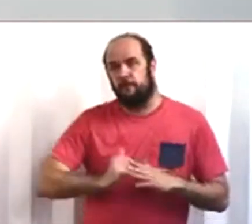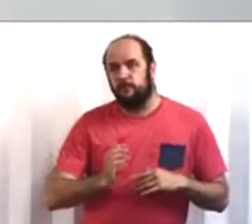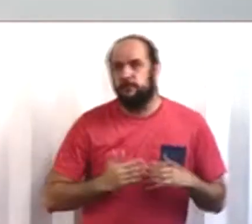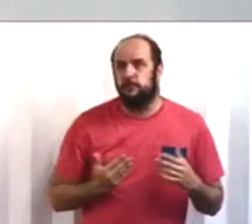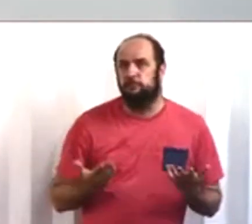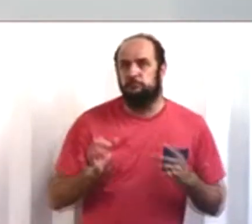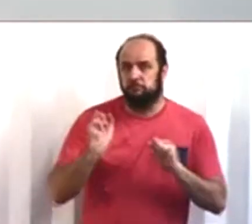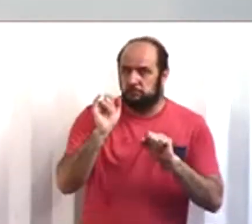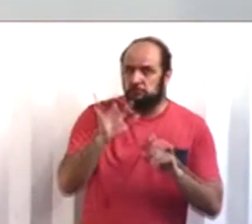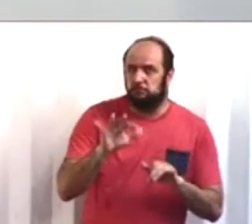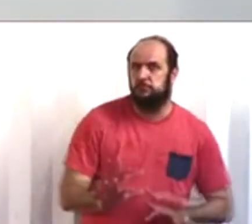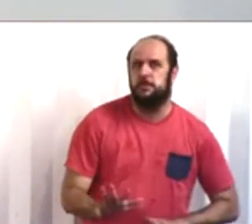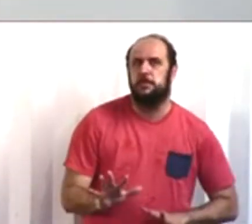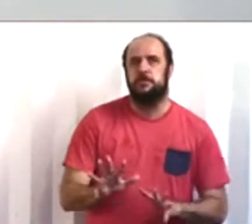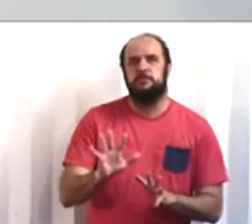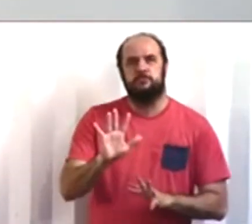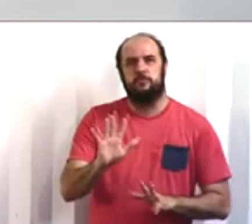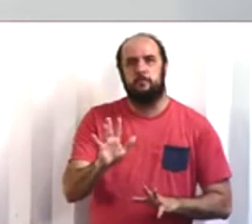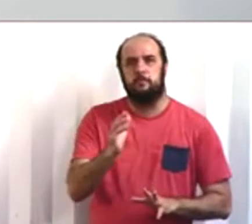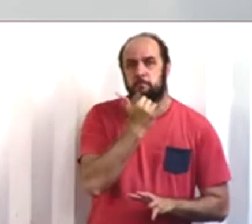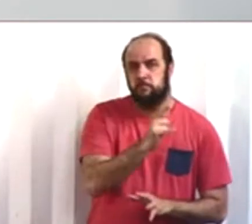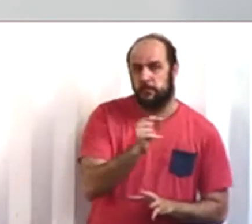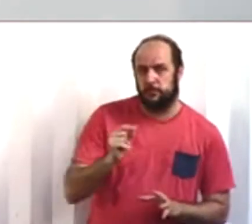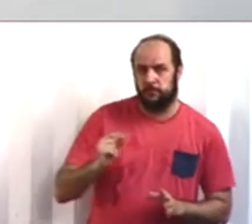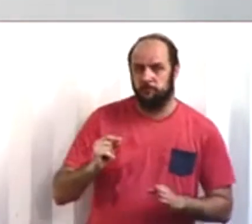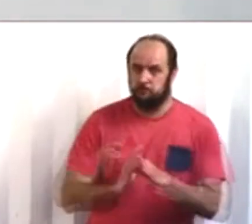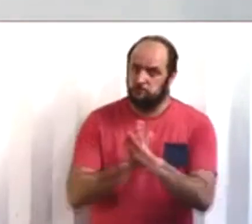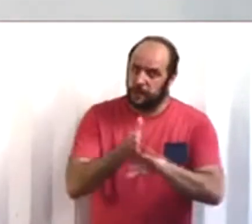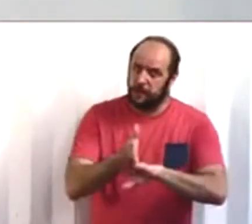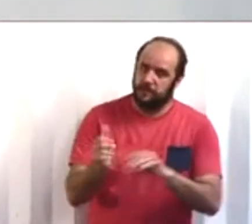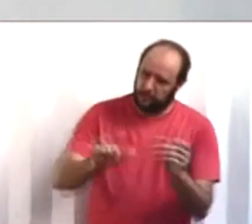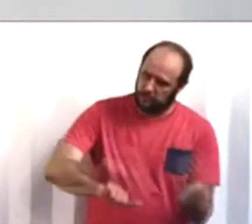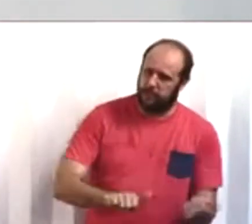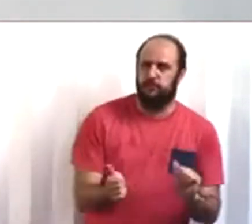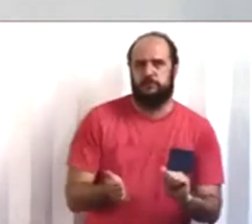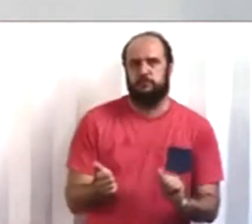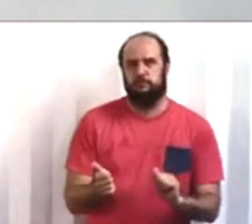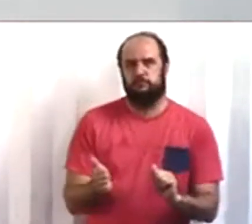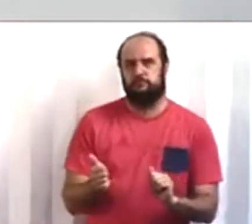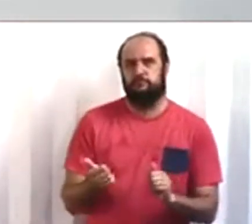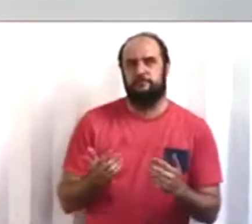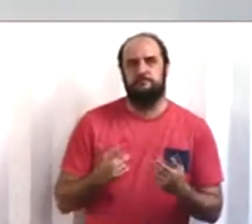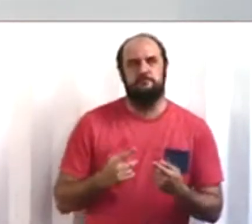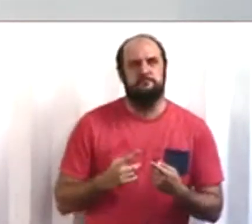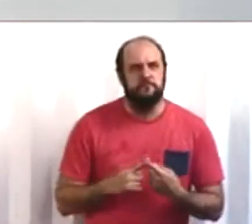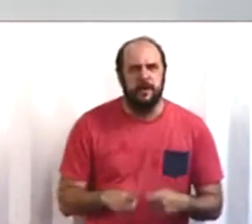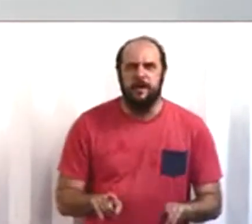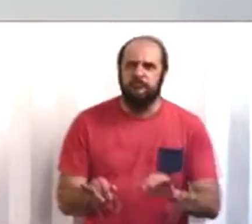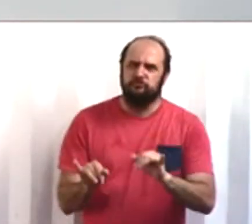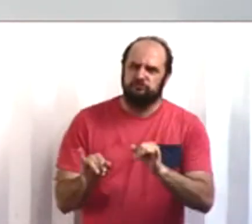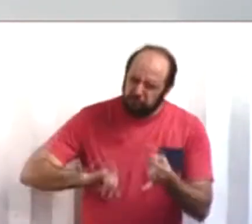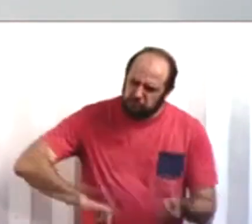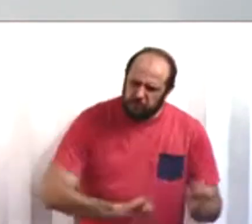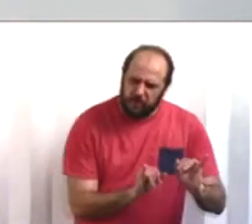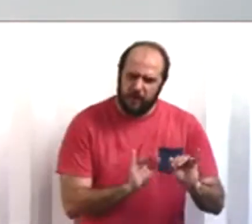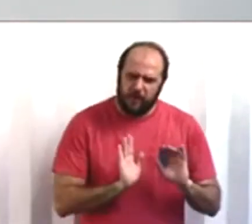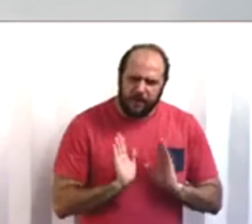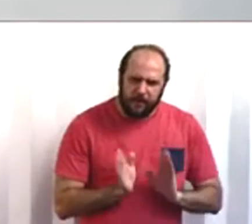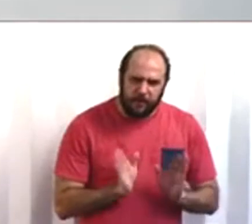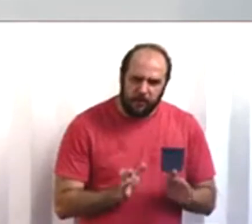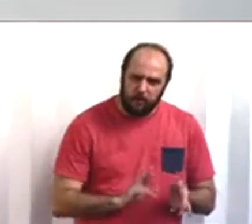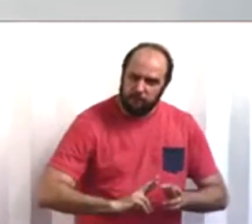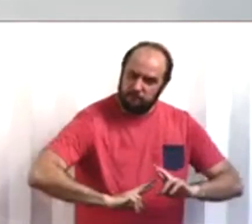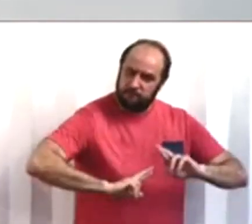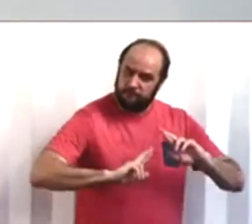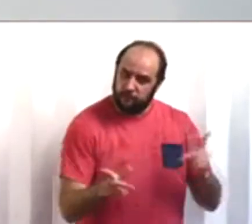tivesse a bênção da expiação e passar pelo batismo. Mas agora João está procedendo